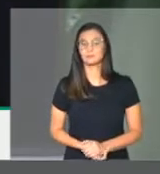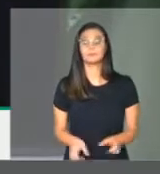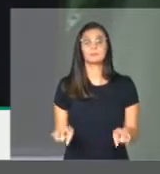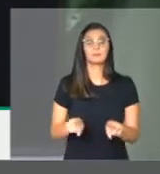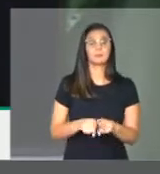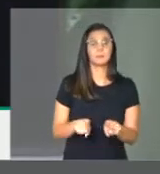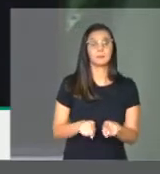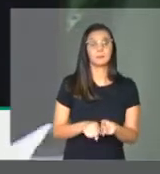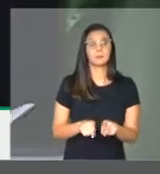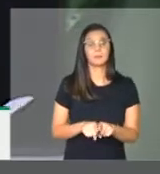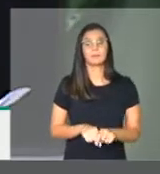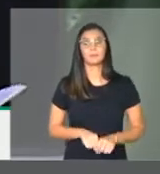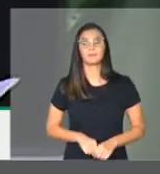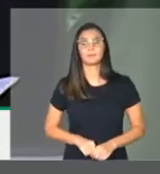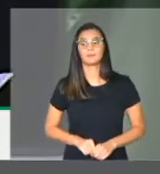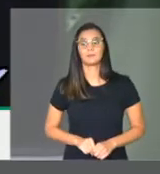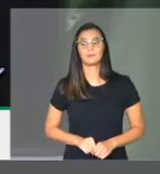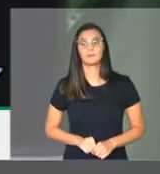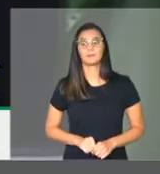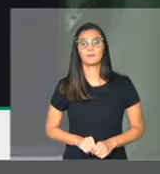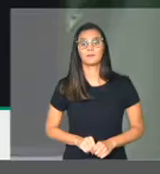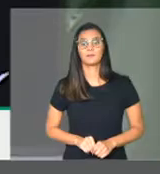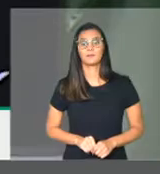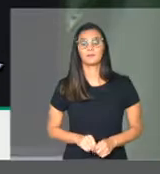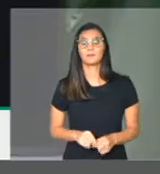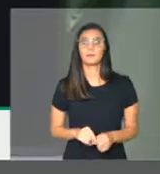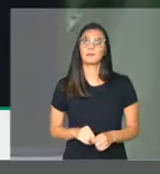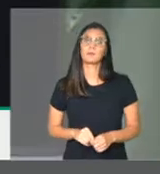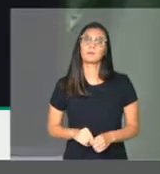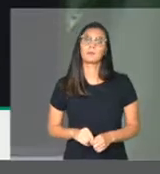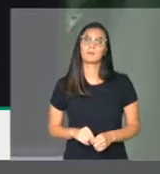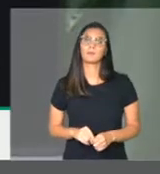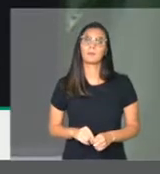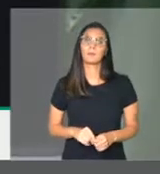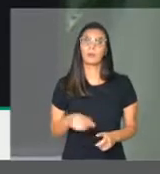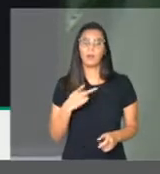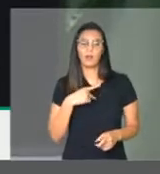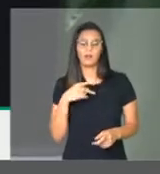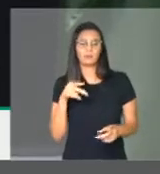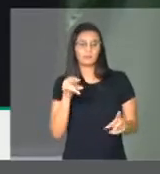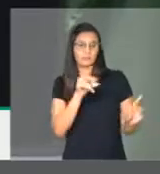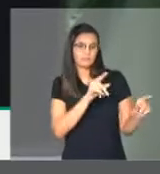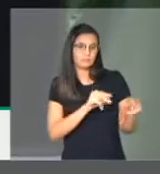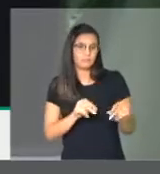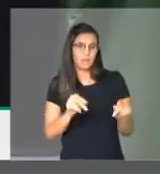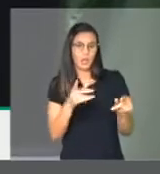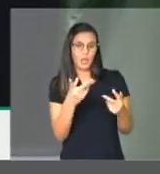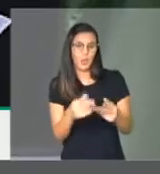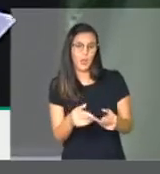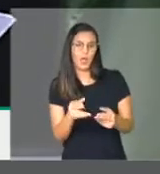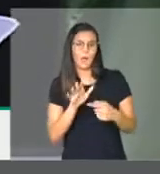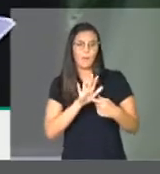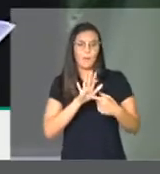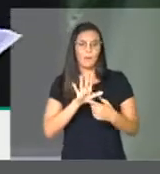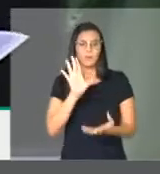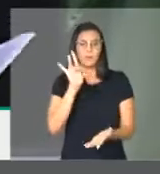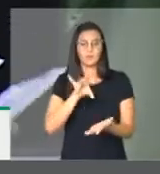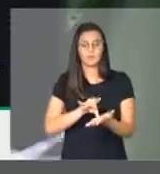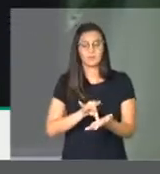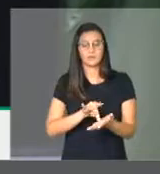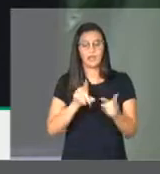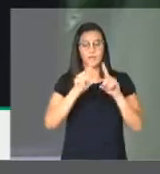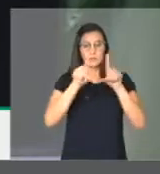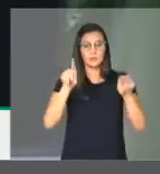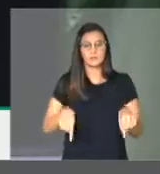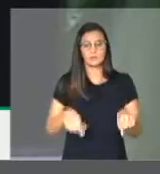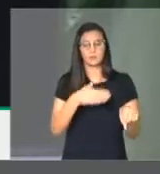mais, elegendo de forma insidiosa, cínica, como a propaganda oficial, os servidores públicos como